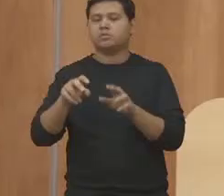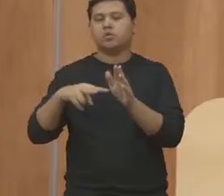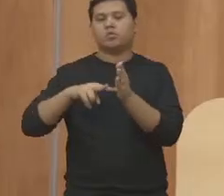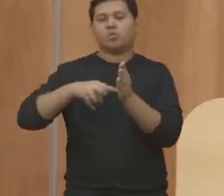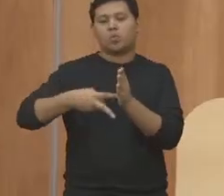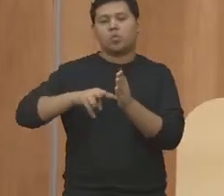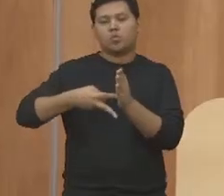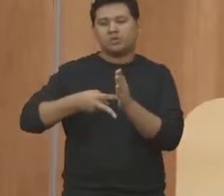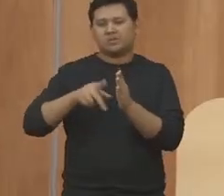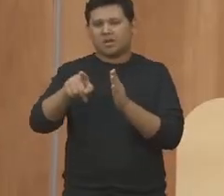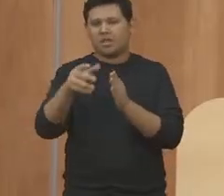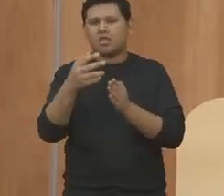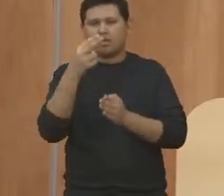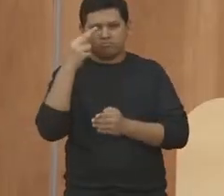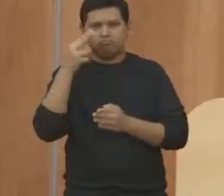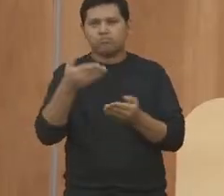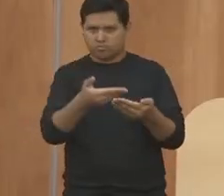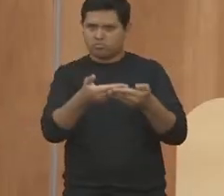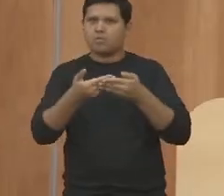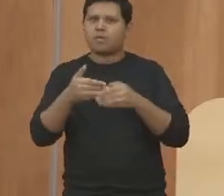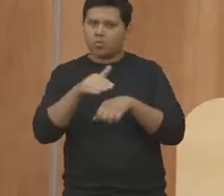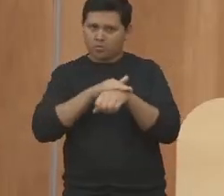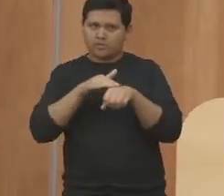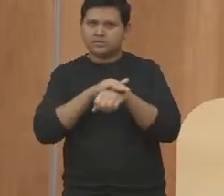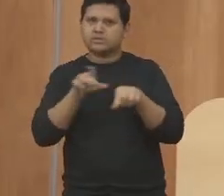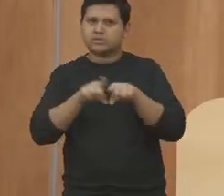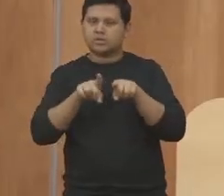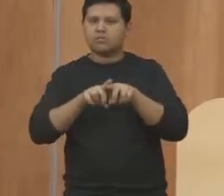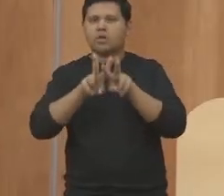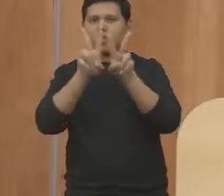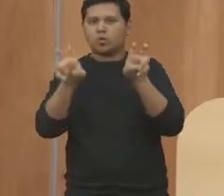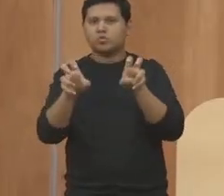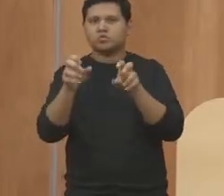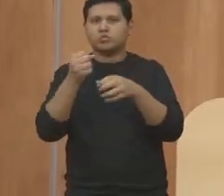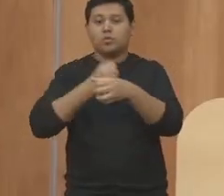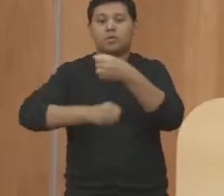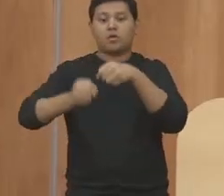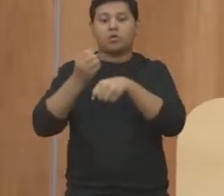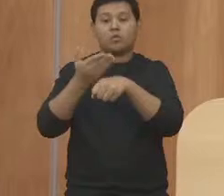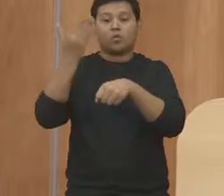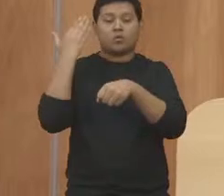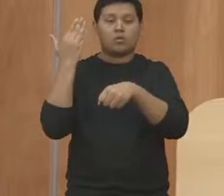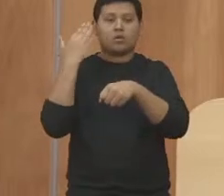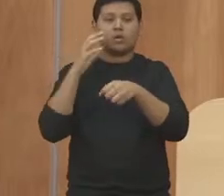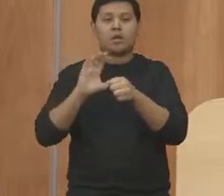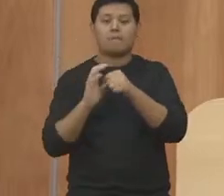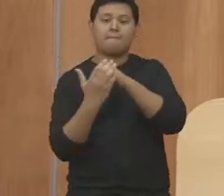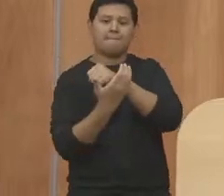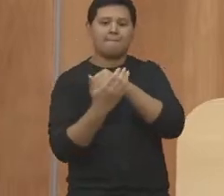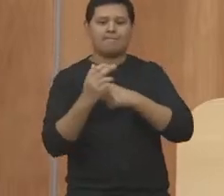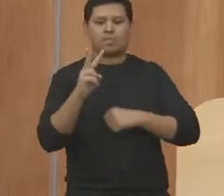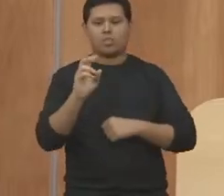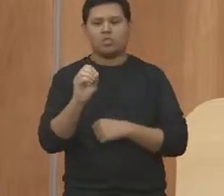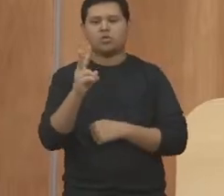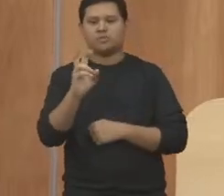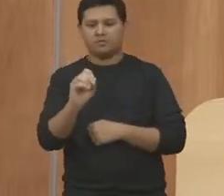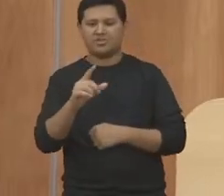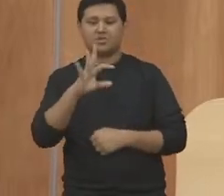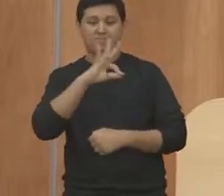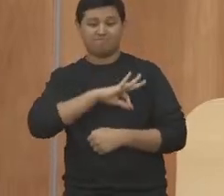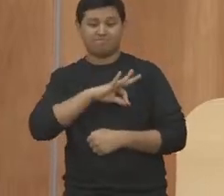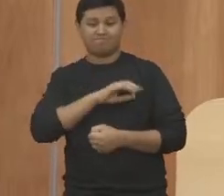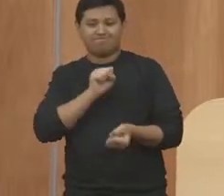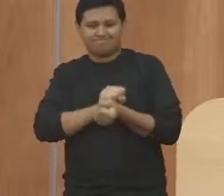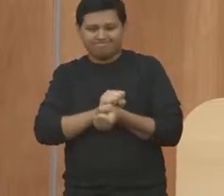eu ouvi, os recebi na minha sala, é referente aos anos da pandemia, que ficou com o salário congelado. A gente tem uma